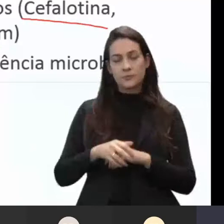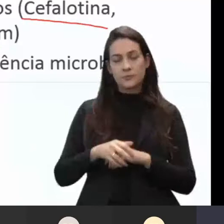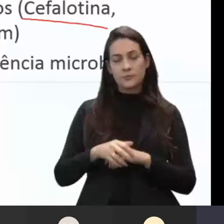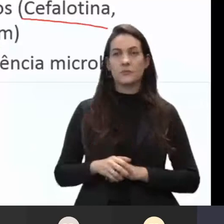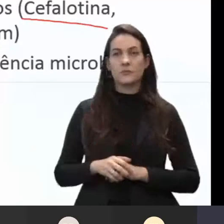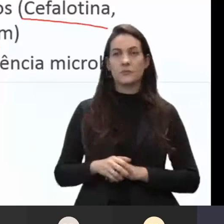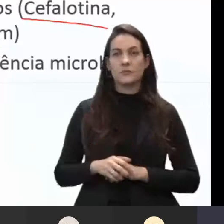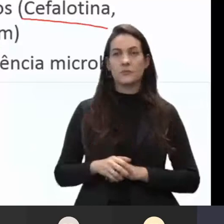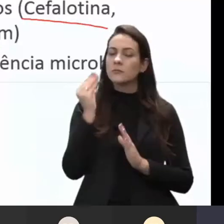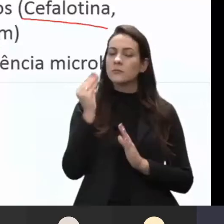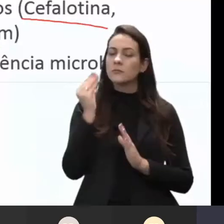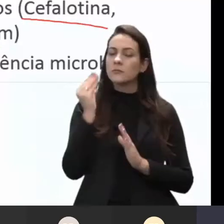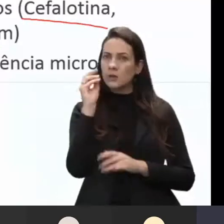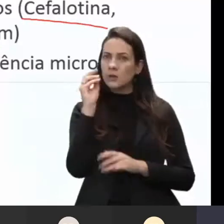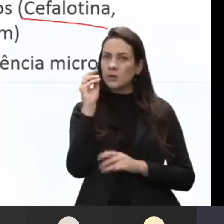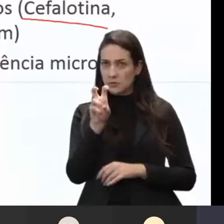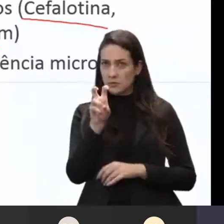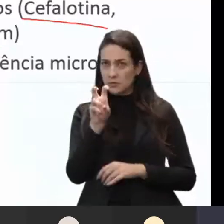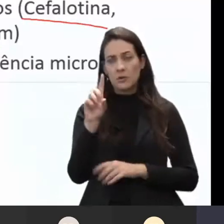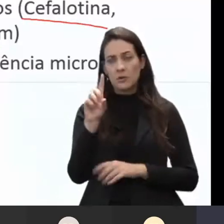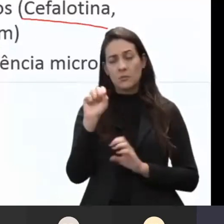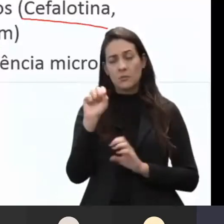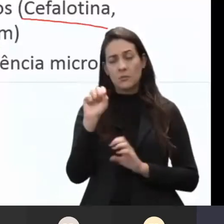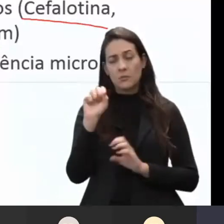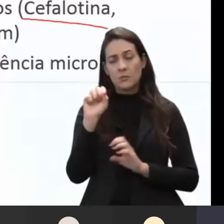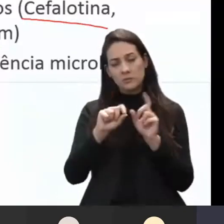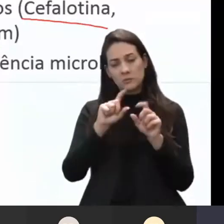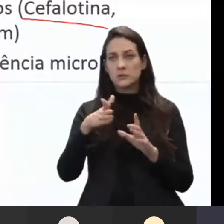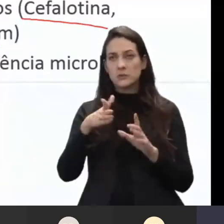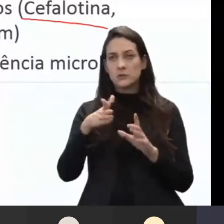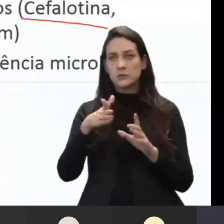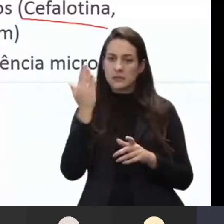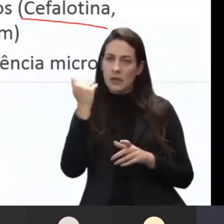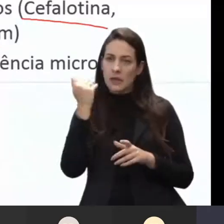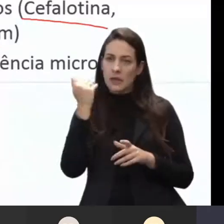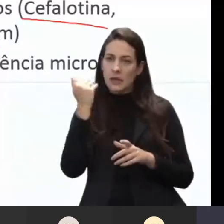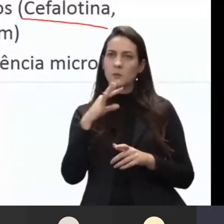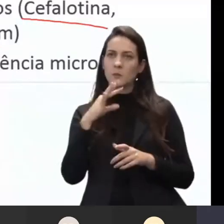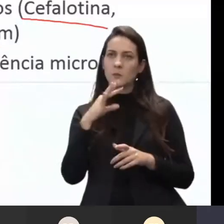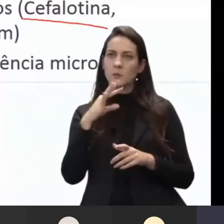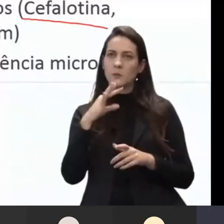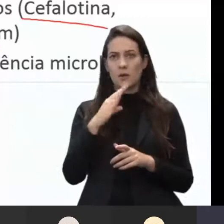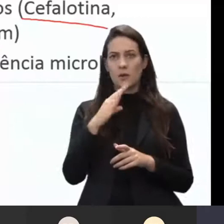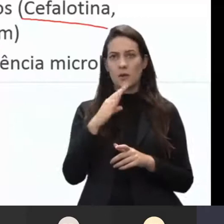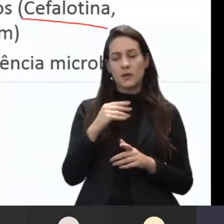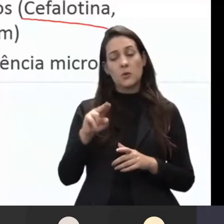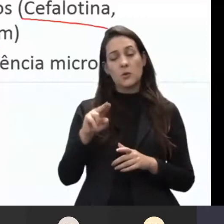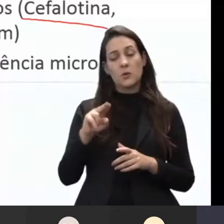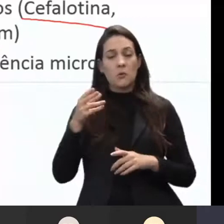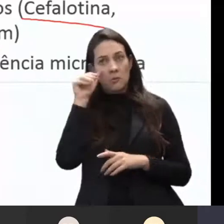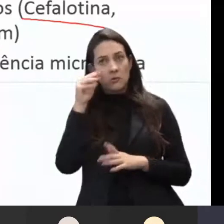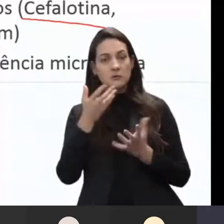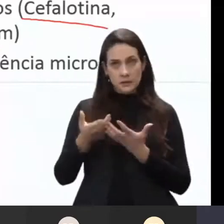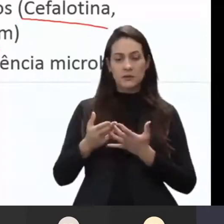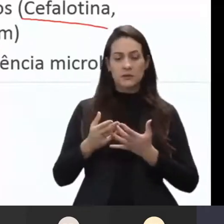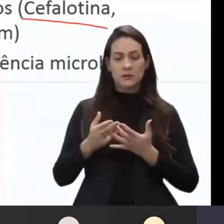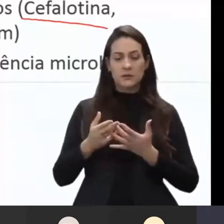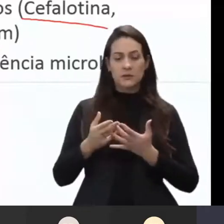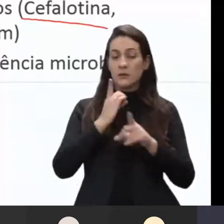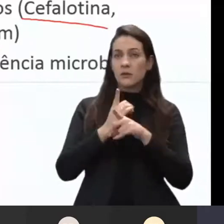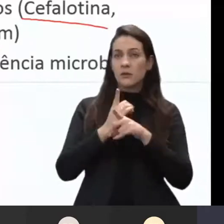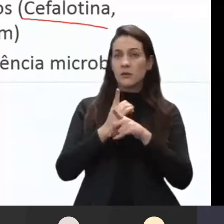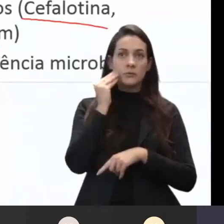5? Não, você pode escolher aí 4 que você tem afinidade ou que você tem ali a curiosidade de saber qual é a sua ação e